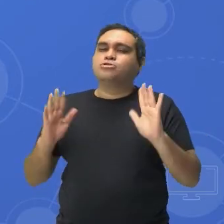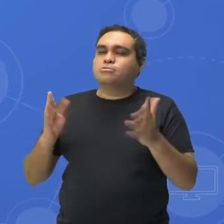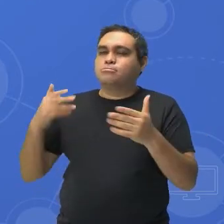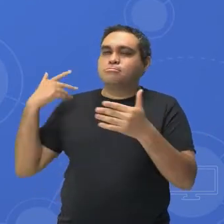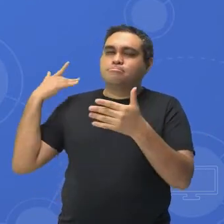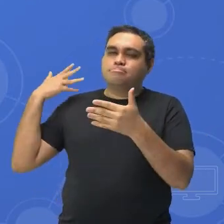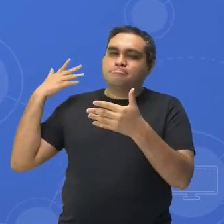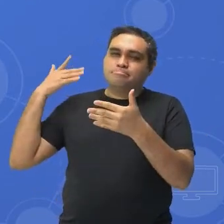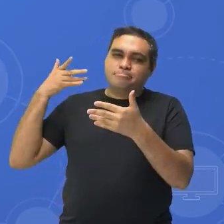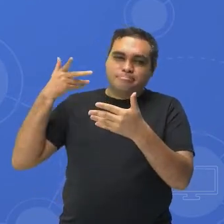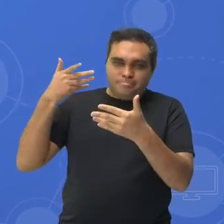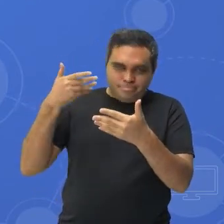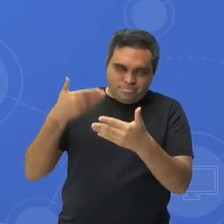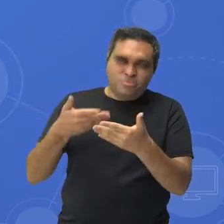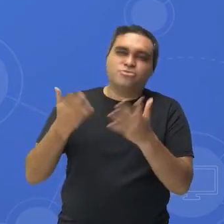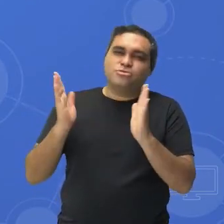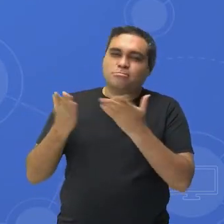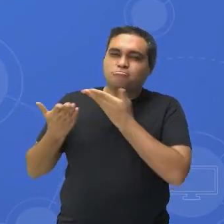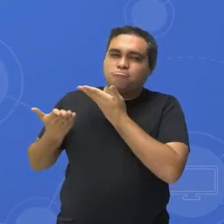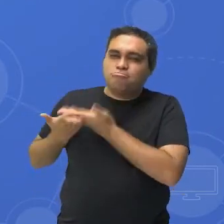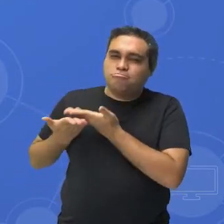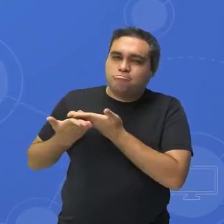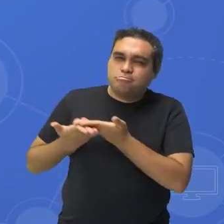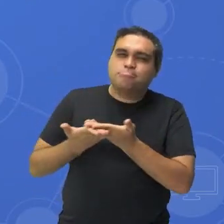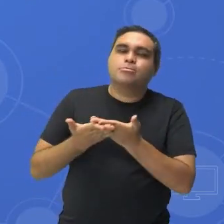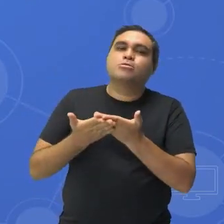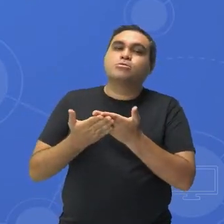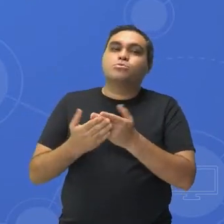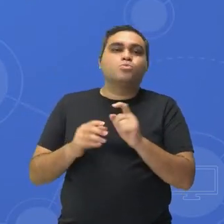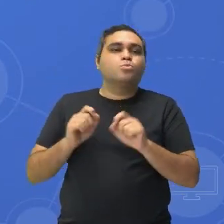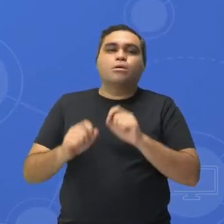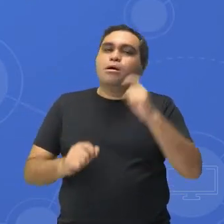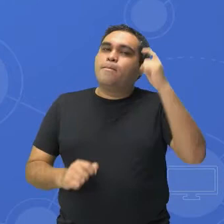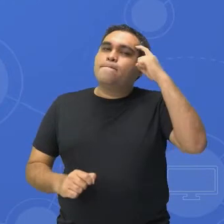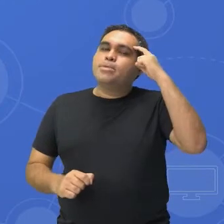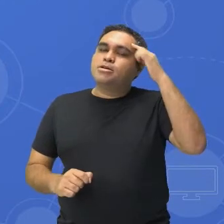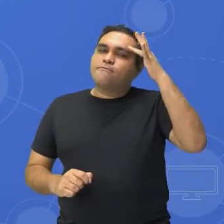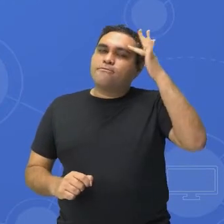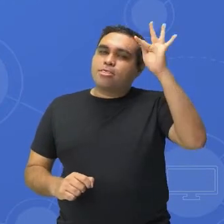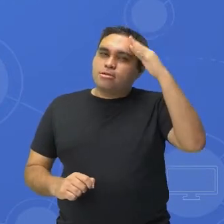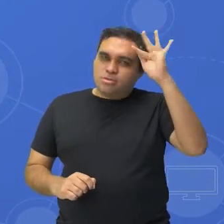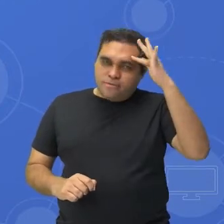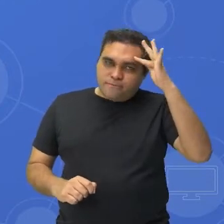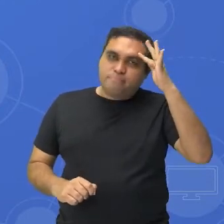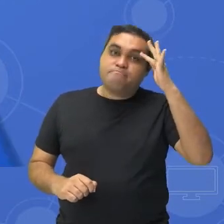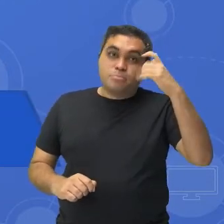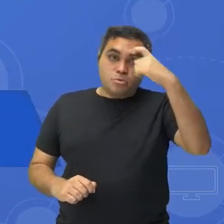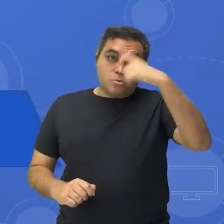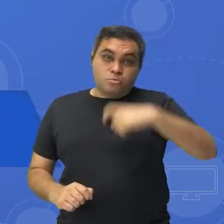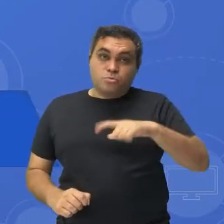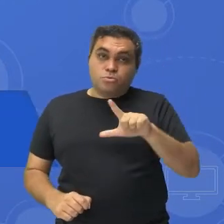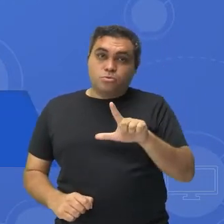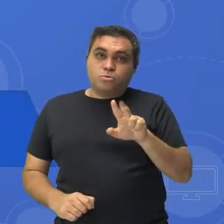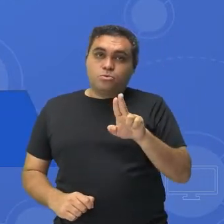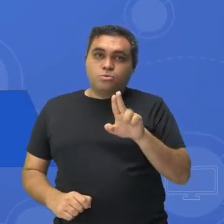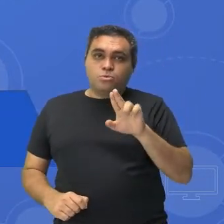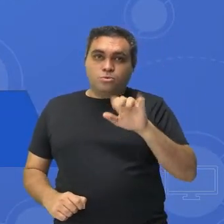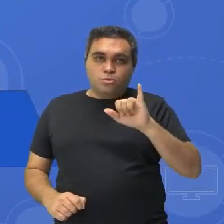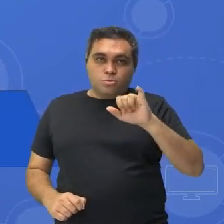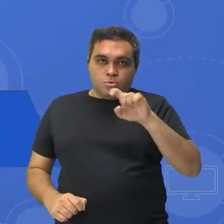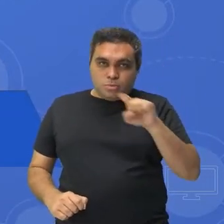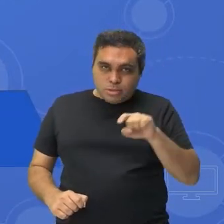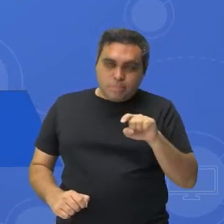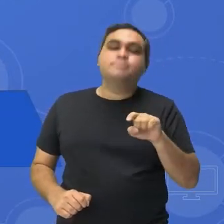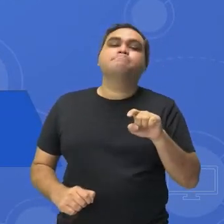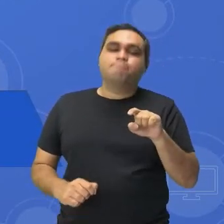nossa caminhada, do pensamento filosófico. Eu sou o professor Luiz Cláudio. Eu estou aqui